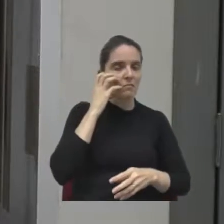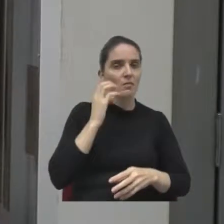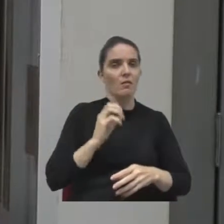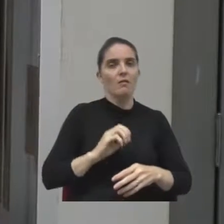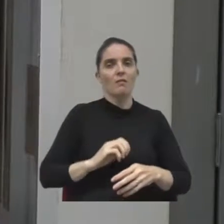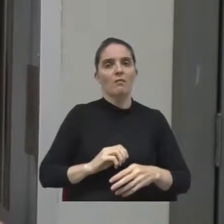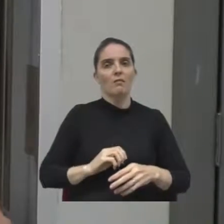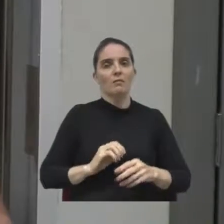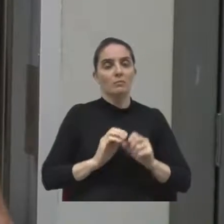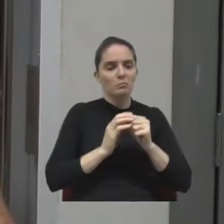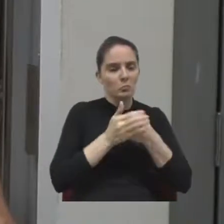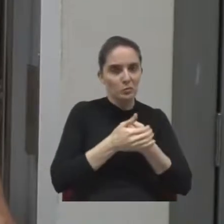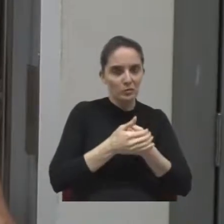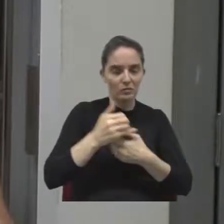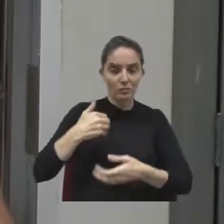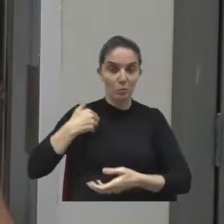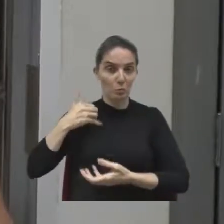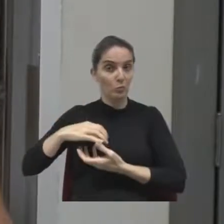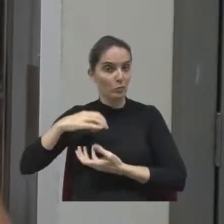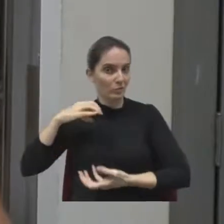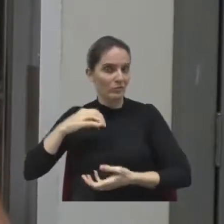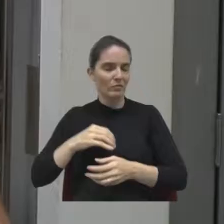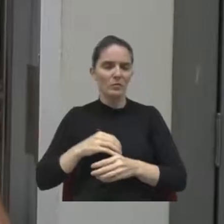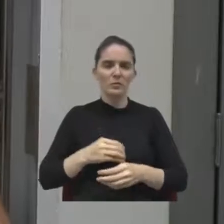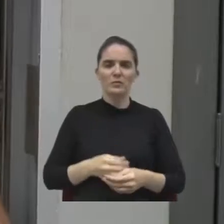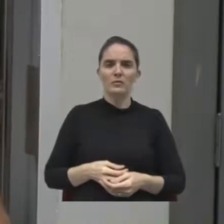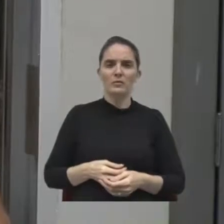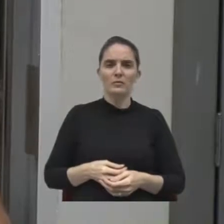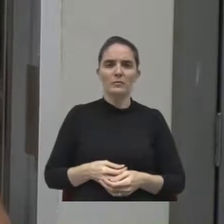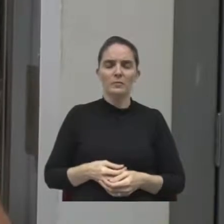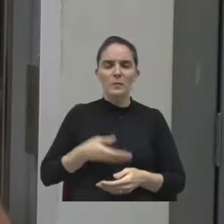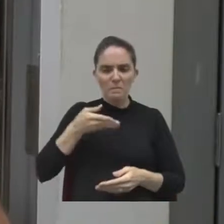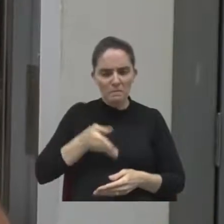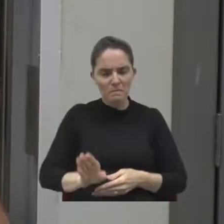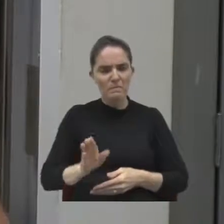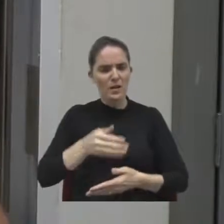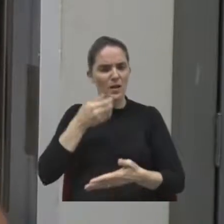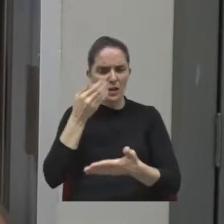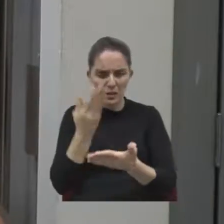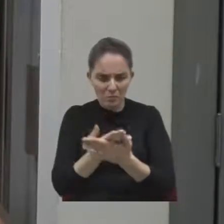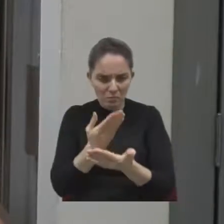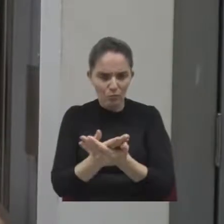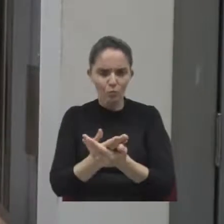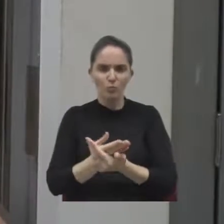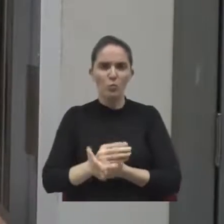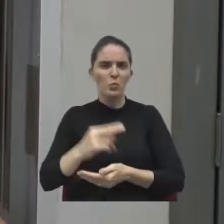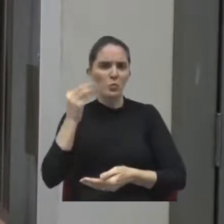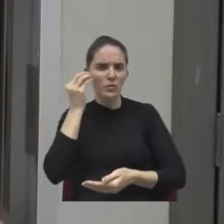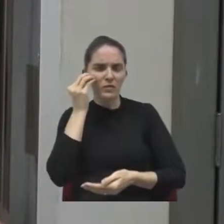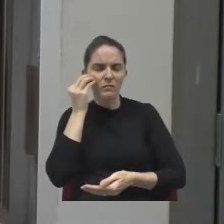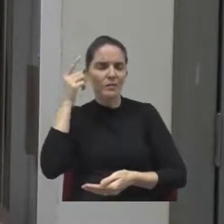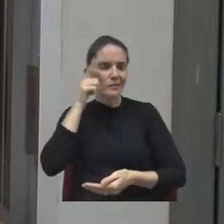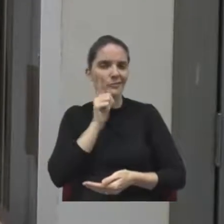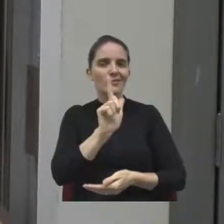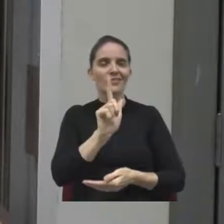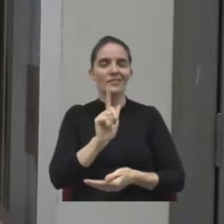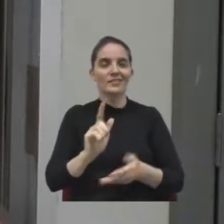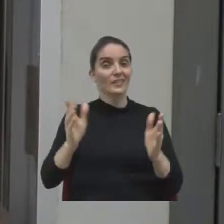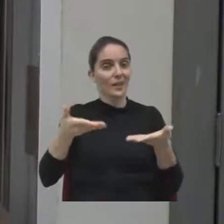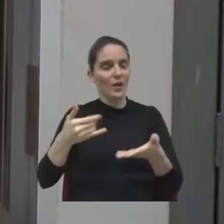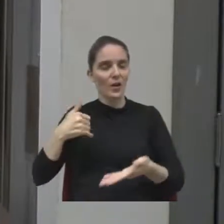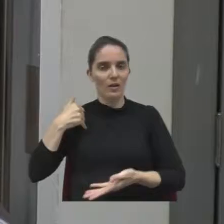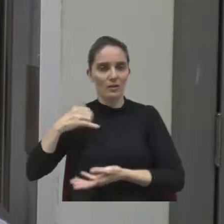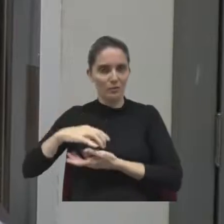estuda, a gente, né, tenta ultrapassar todos os obstáculos. E essa questão do idoso, assim, o senhor